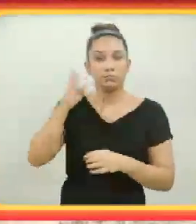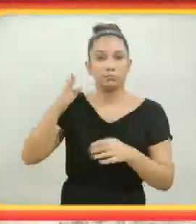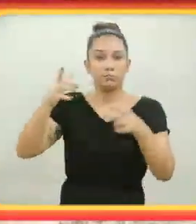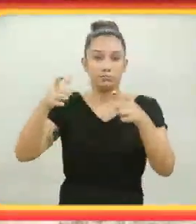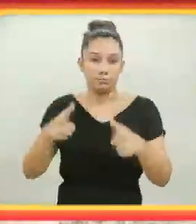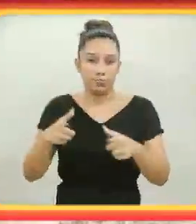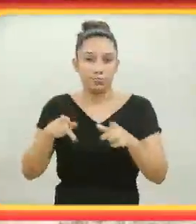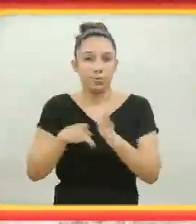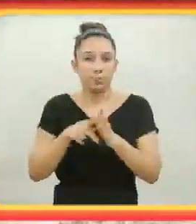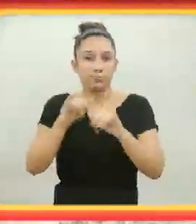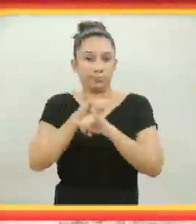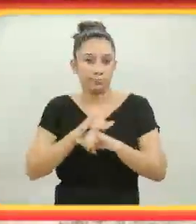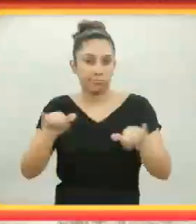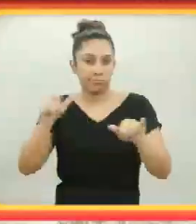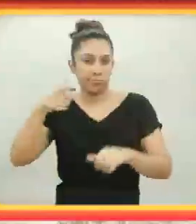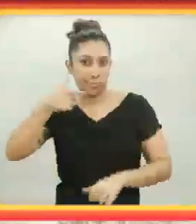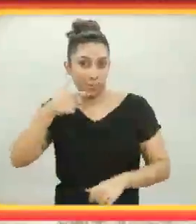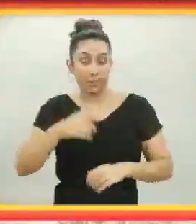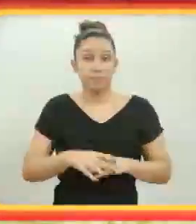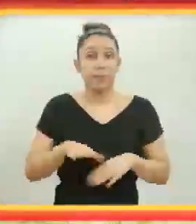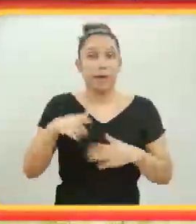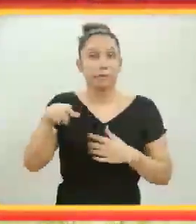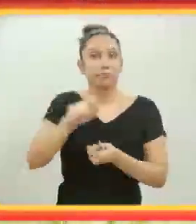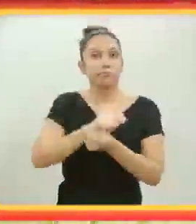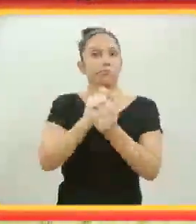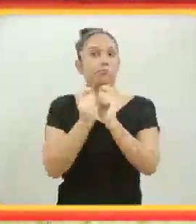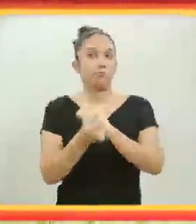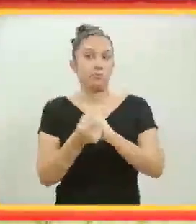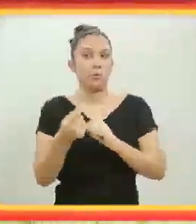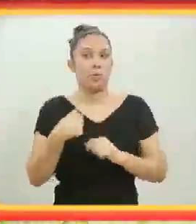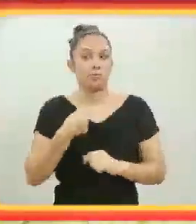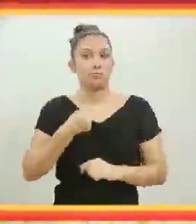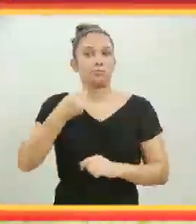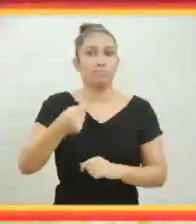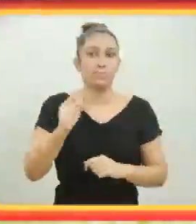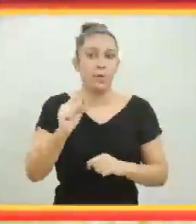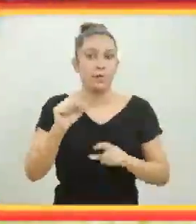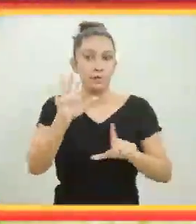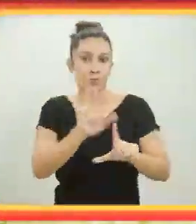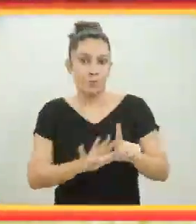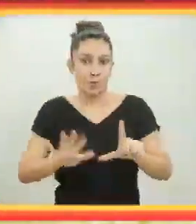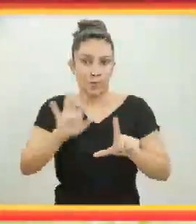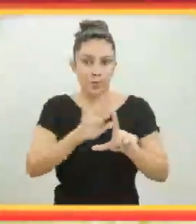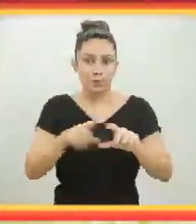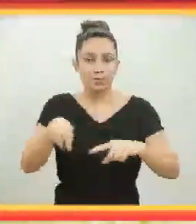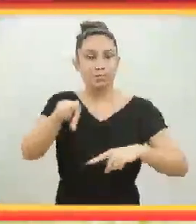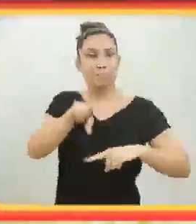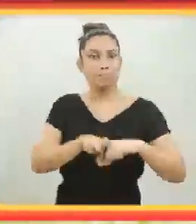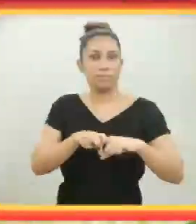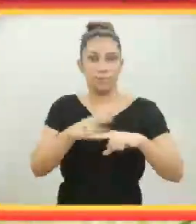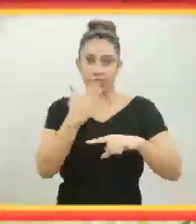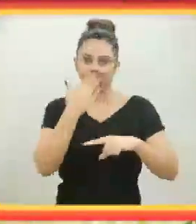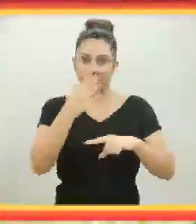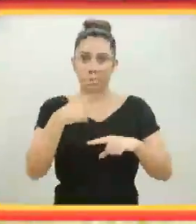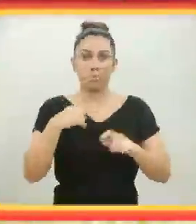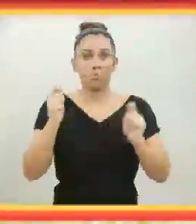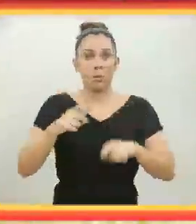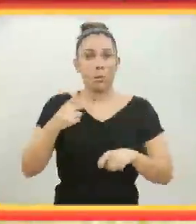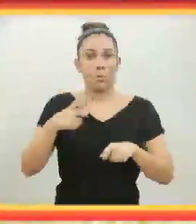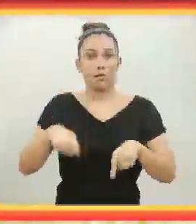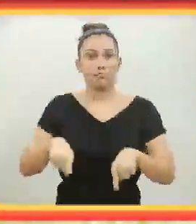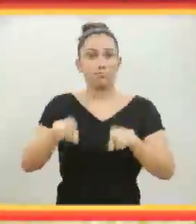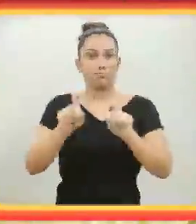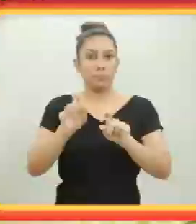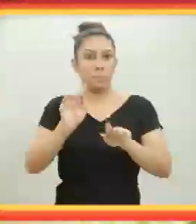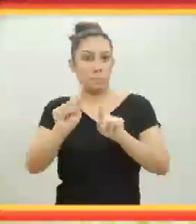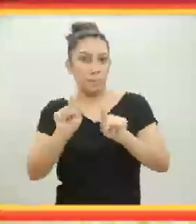laboratório na área da saúde, que trabalhei durante muitos anos na manipulação, eu fui para um